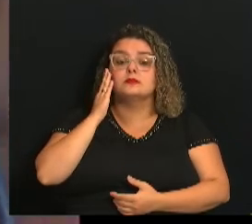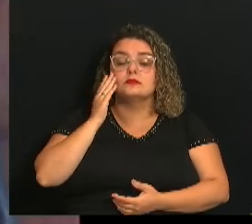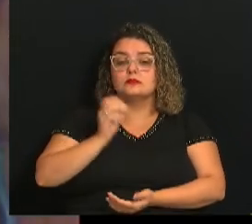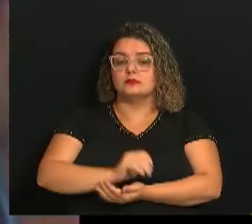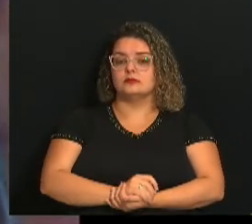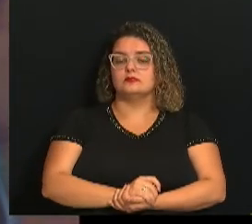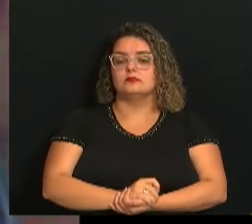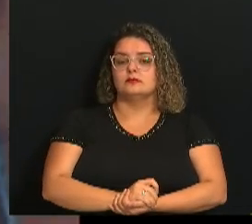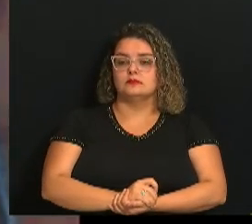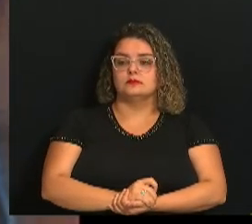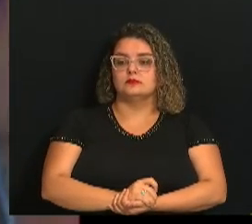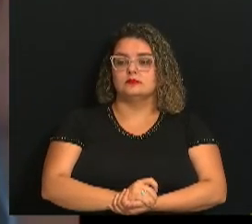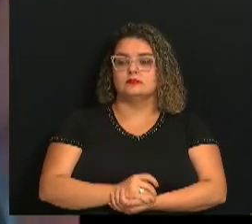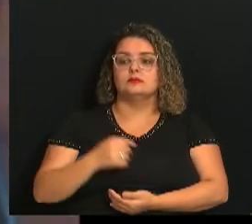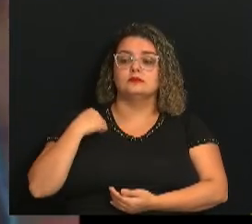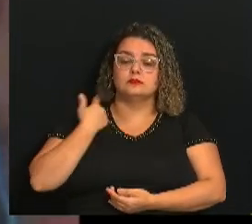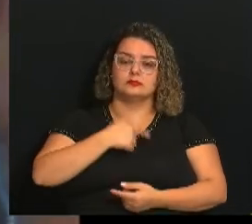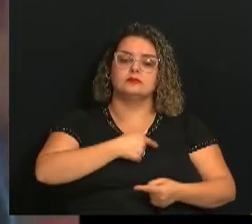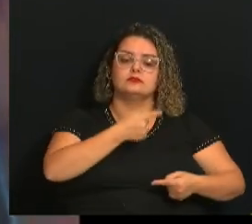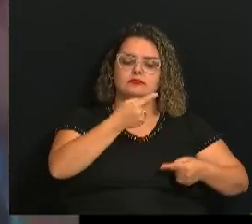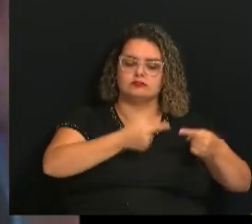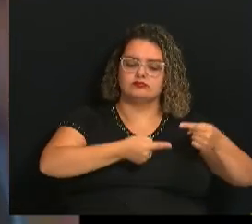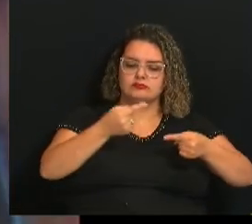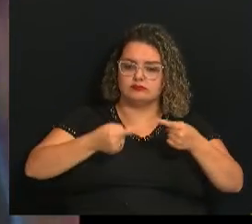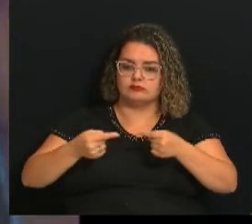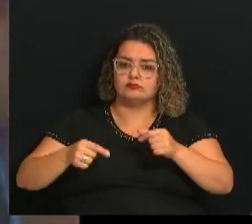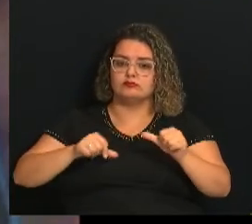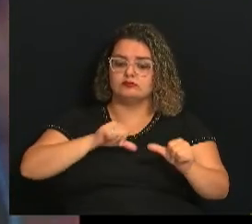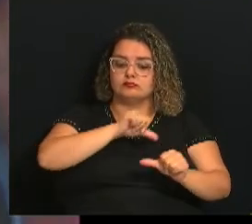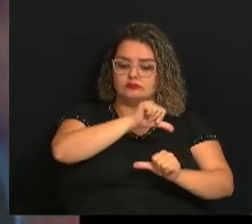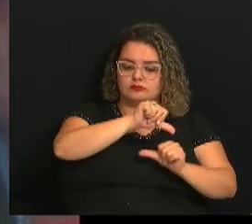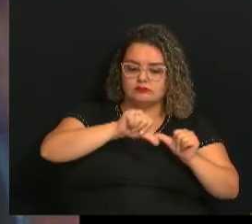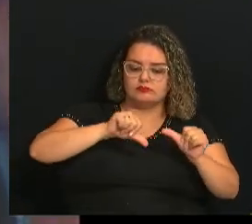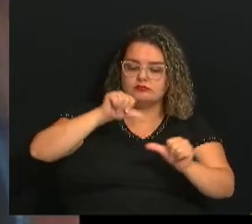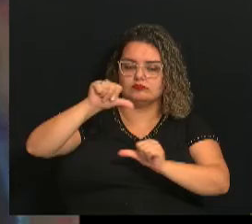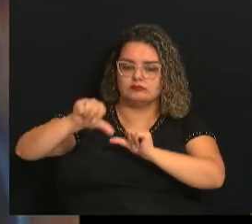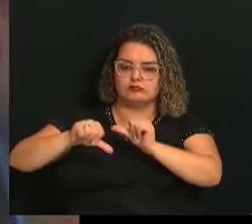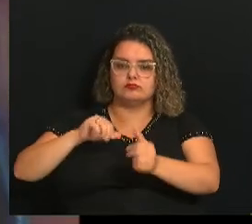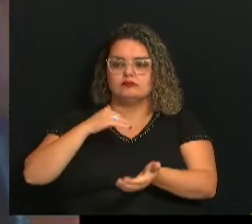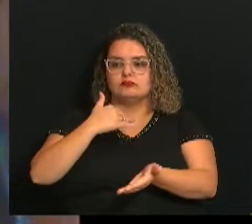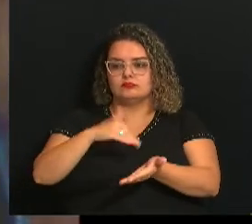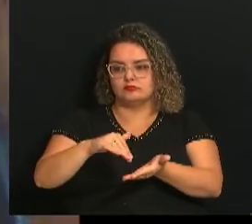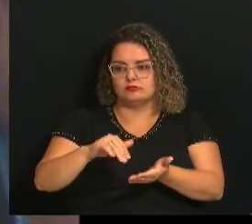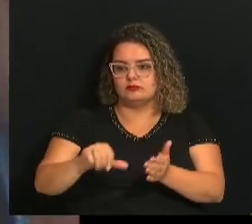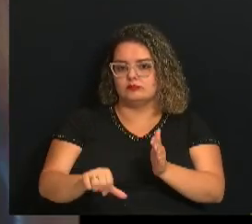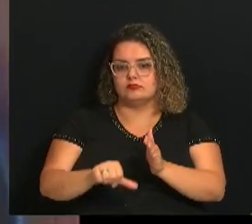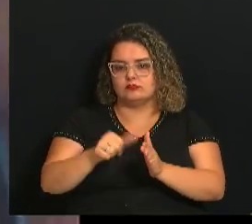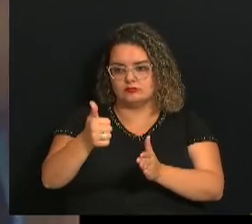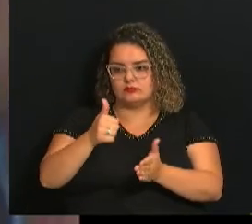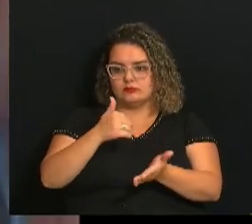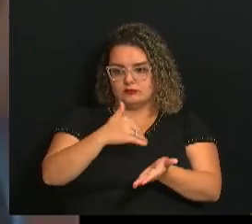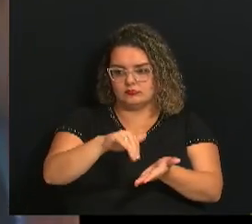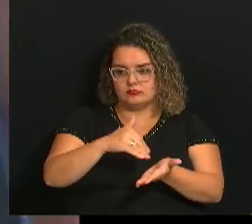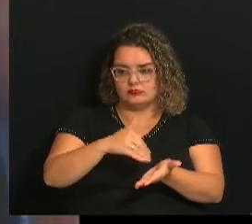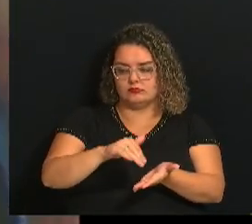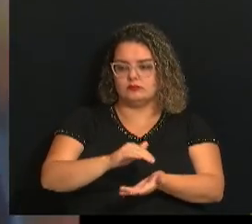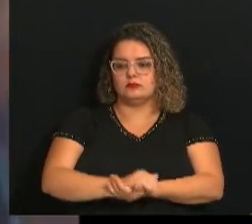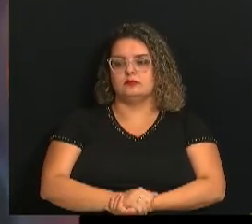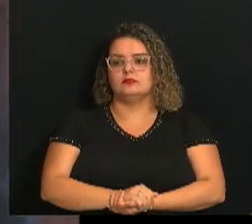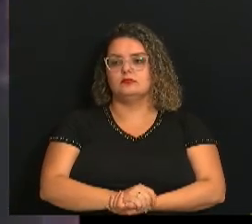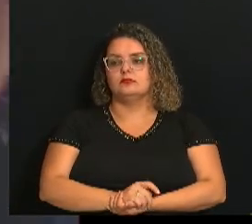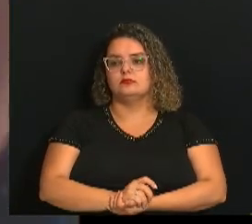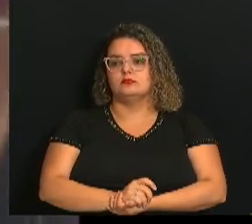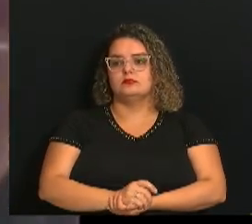um dilema grande com mudanças na secretaria. A primeira secretária empossada, a